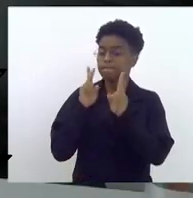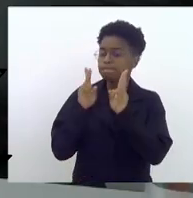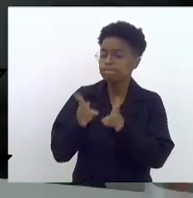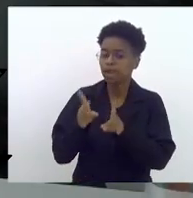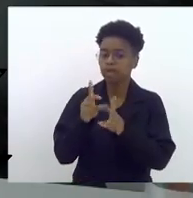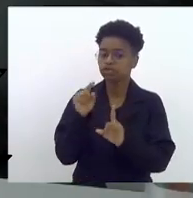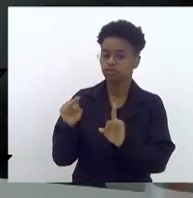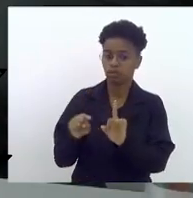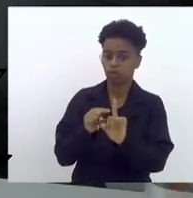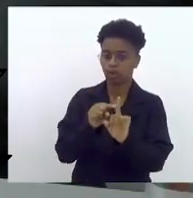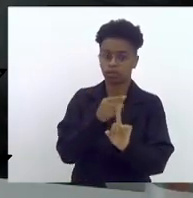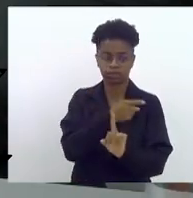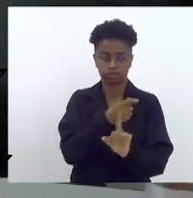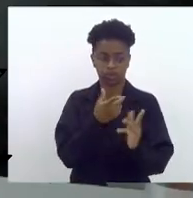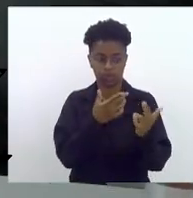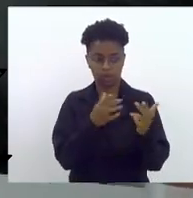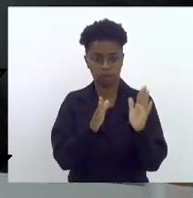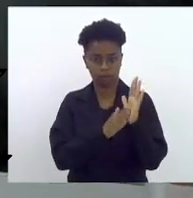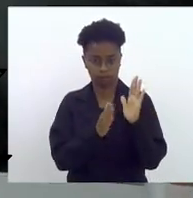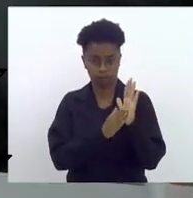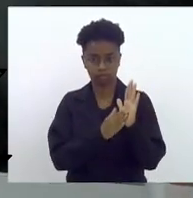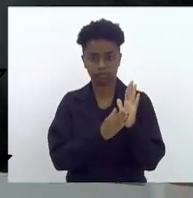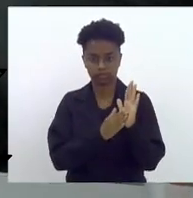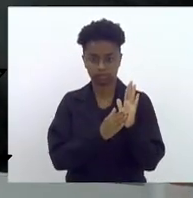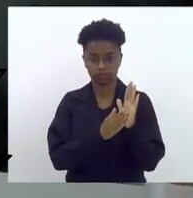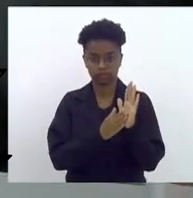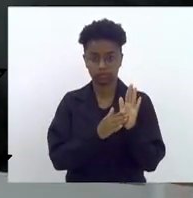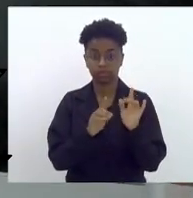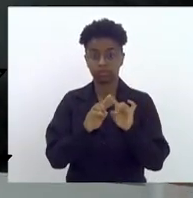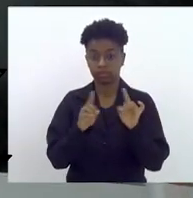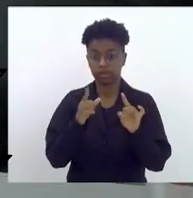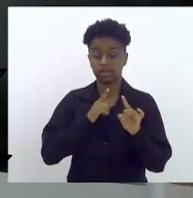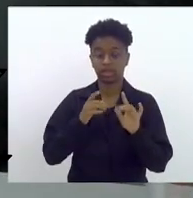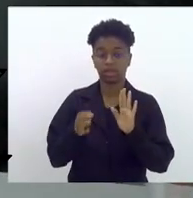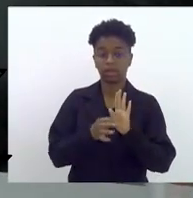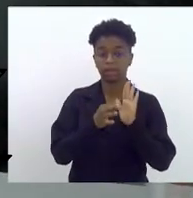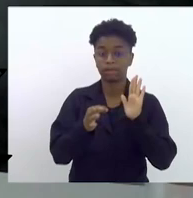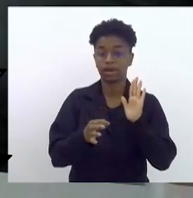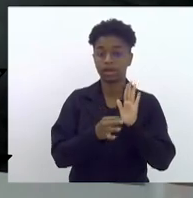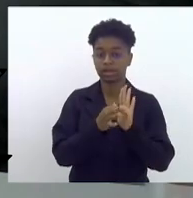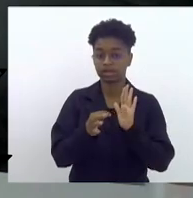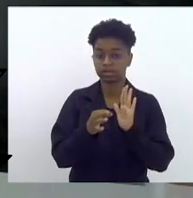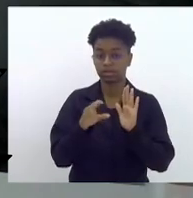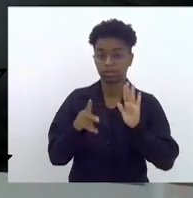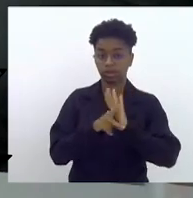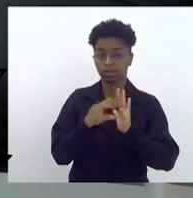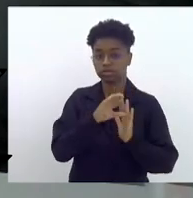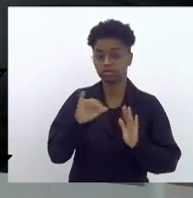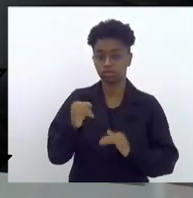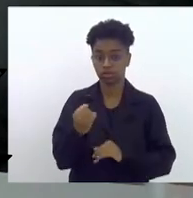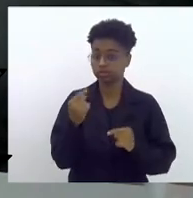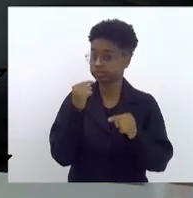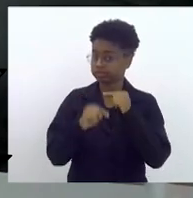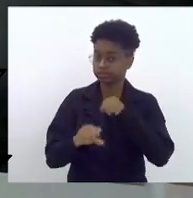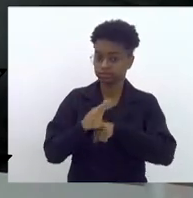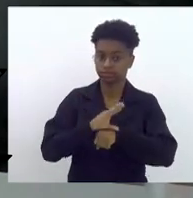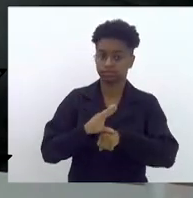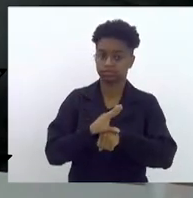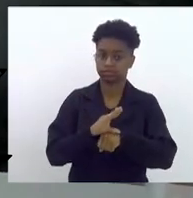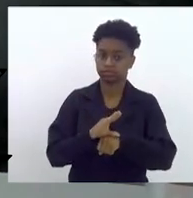objetivo dessa proposta que a gente está discutindo aqui e que ganhou parecer dar ccj pela inconstitucionalidade